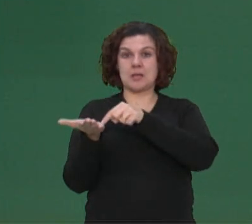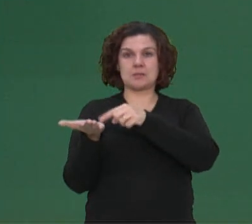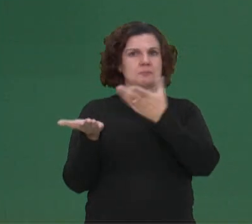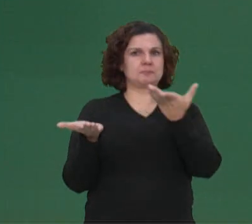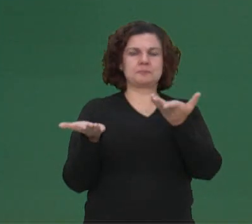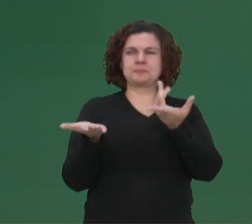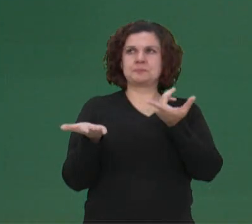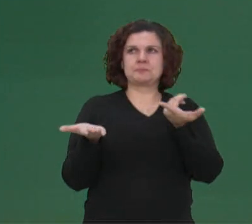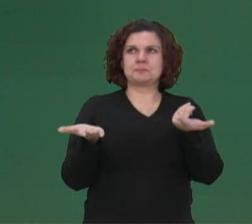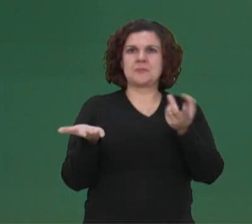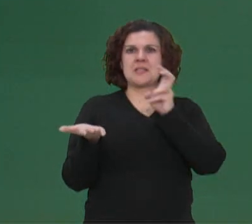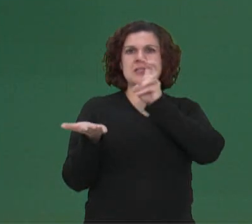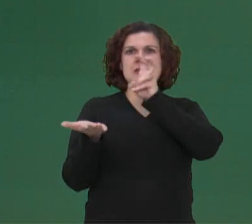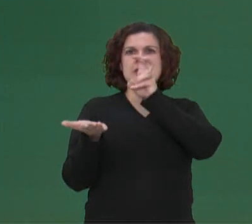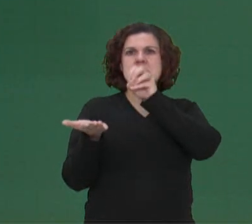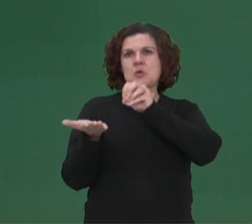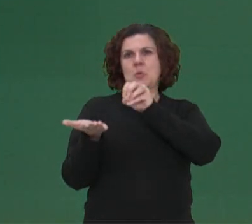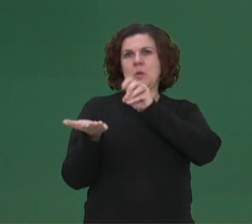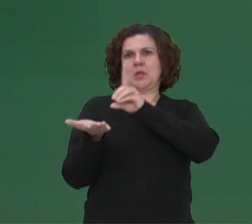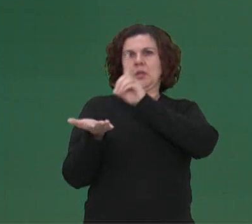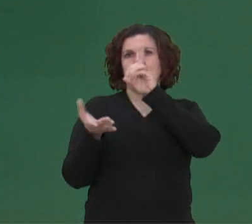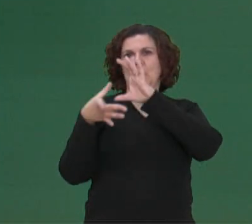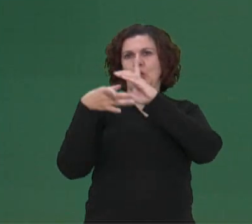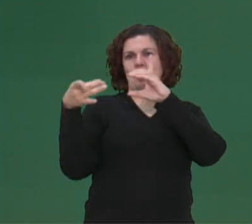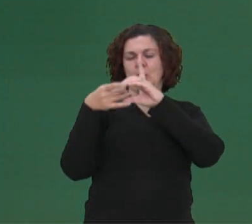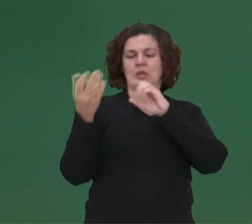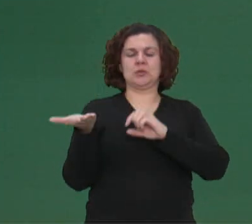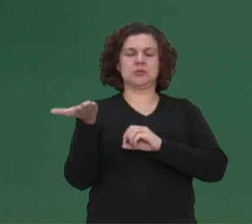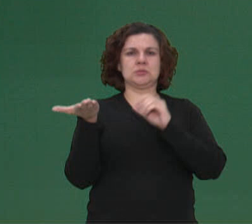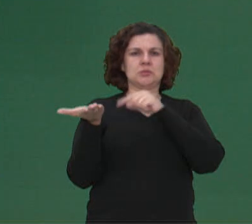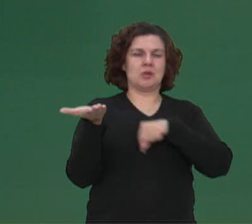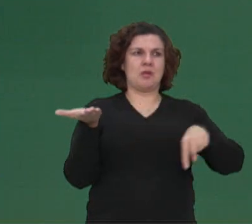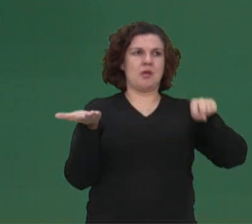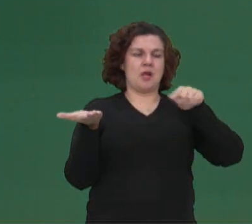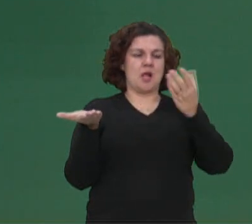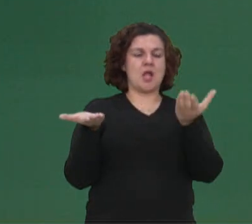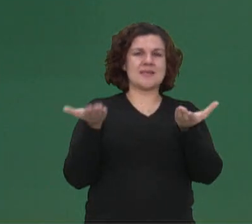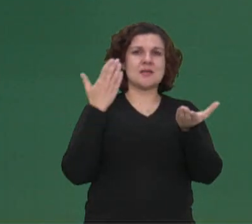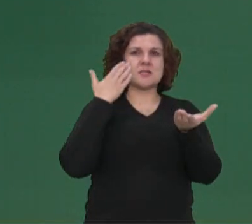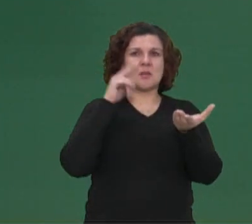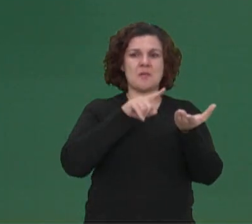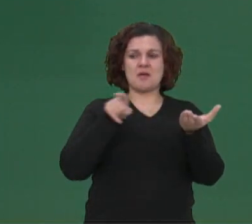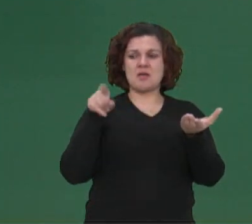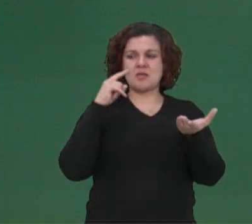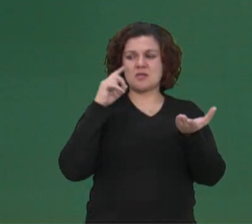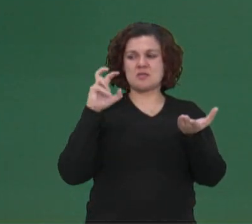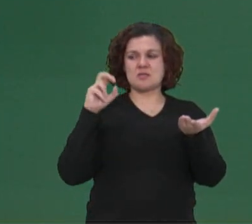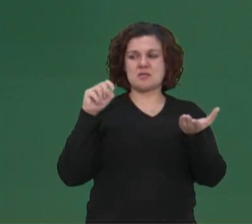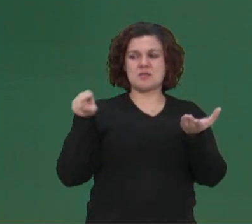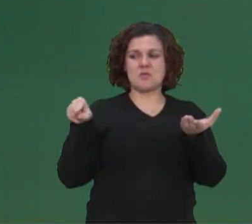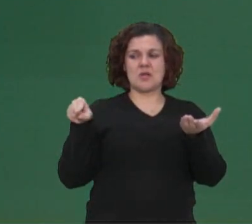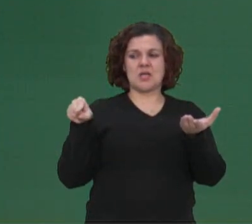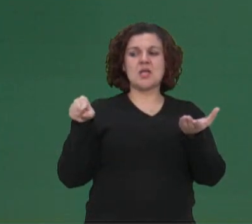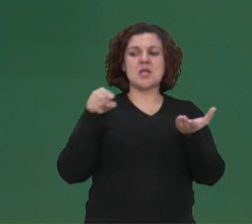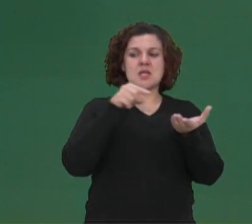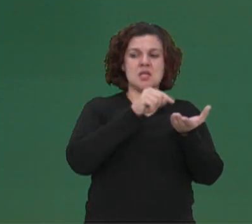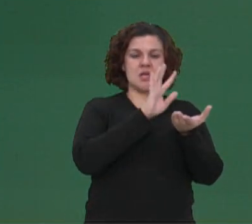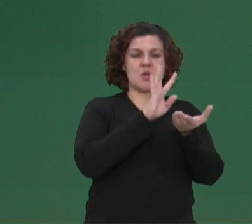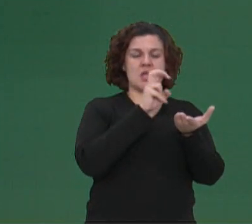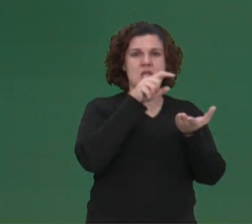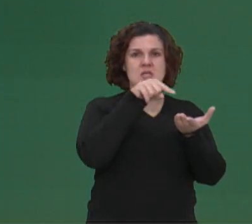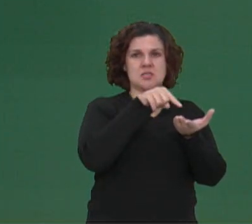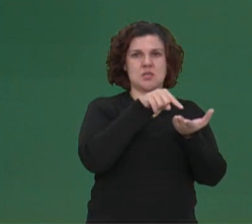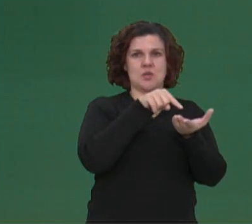petróleo a $50. Este outro país sabe que ele está vendendo por 50, ele vende por